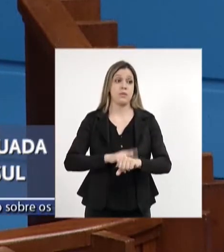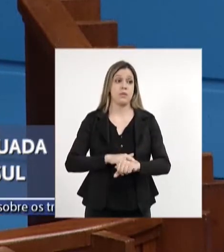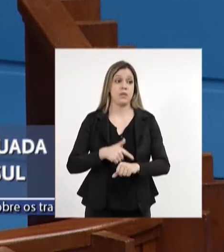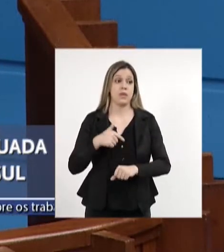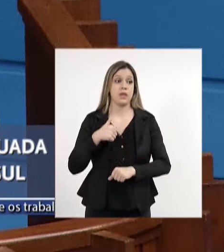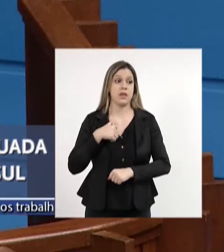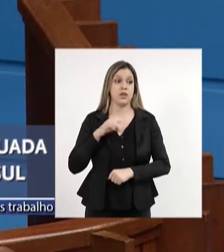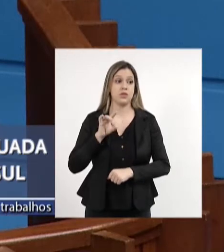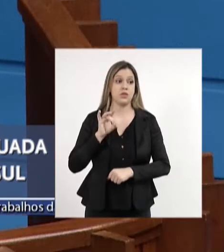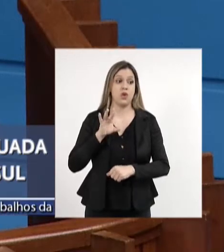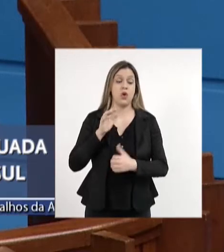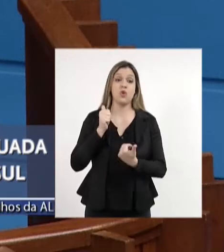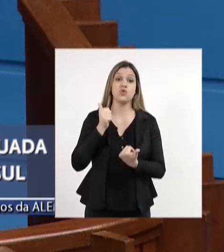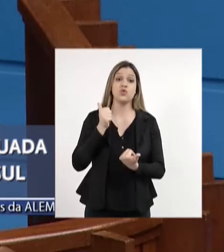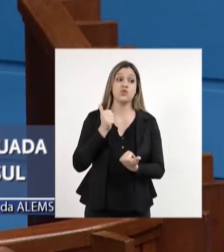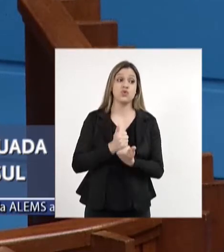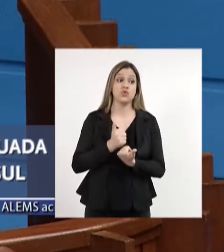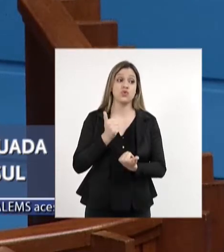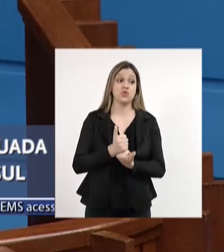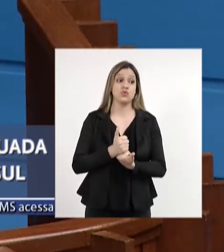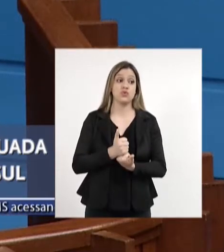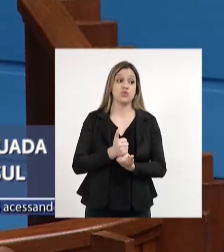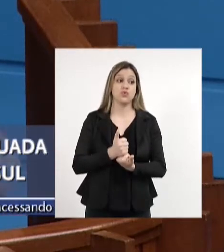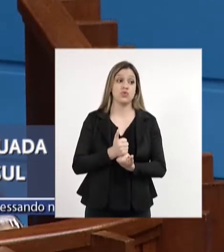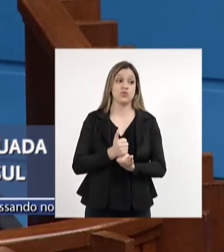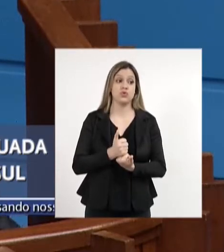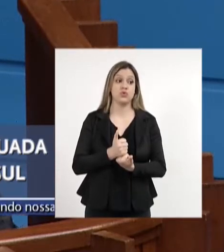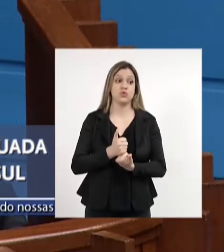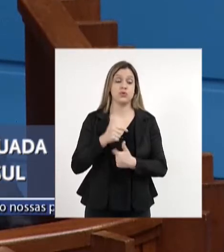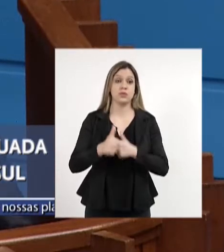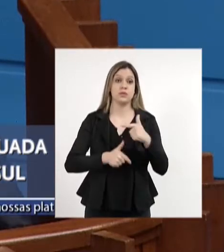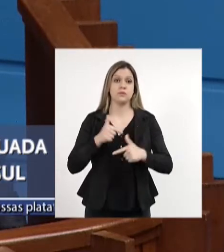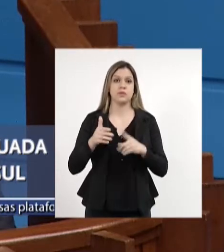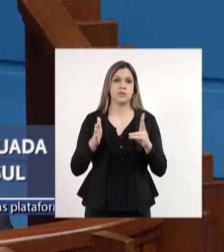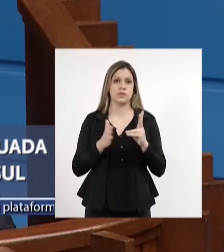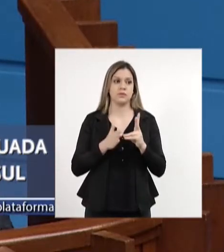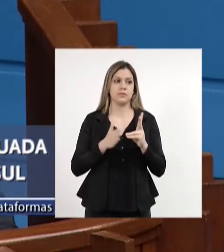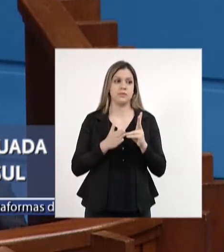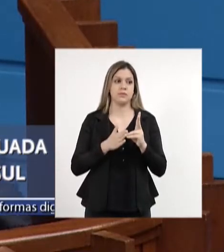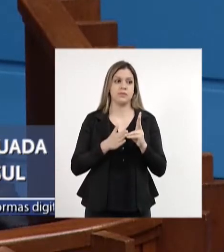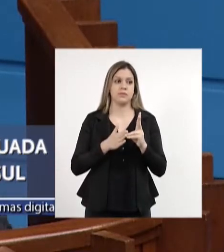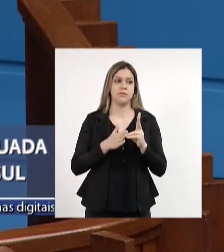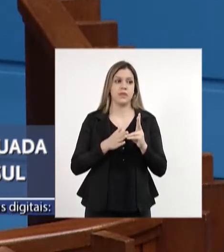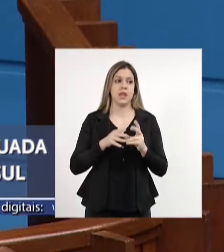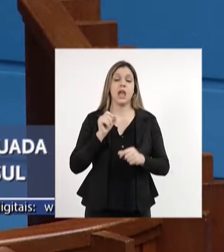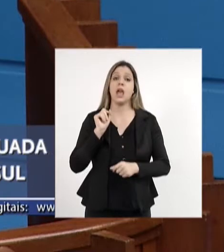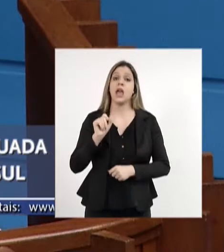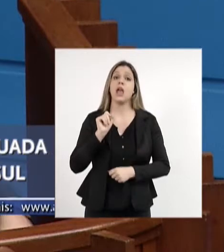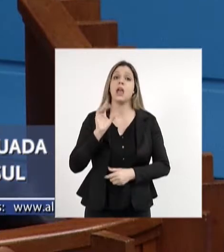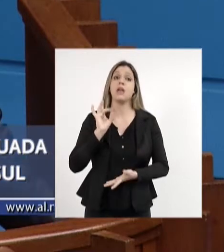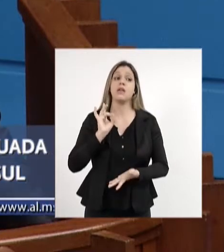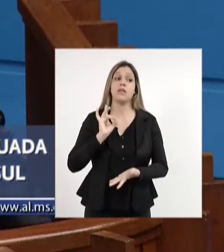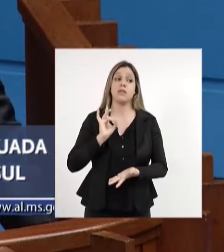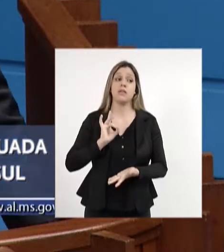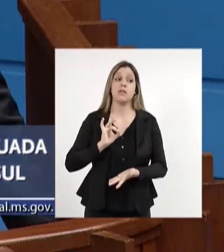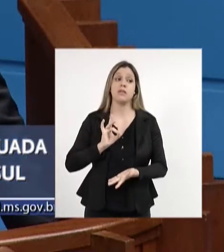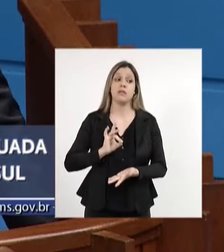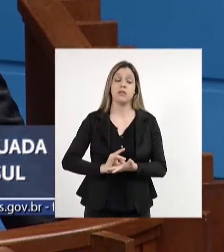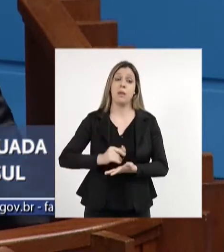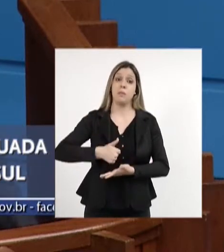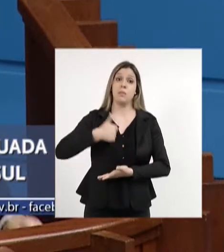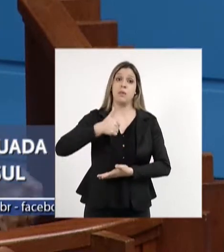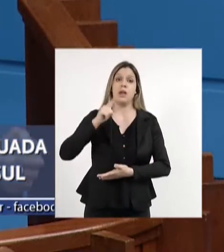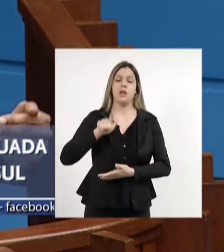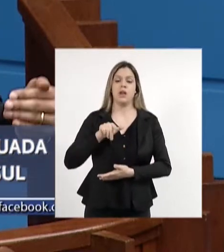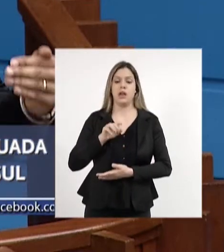apenas substituindo o ofício indígena. O titular anterior desse ofício era o Dr. Emerson